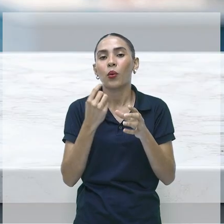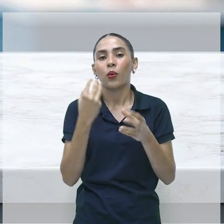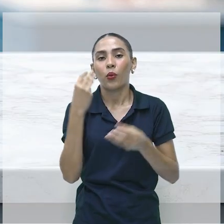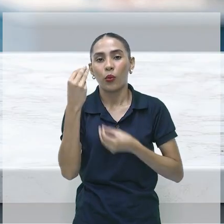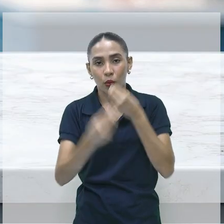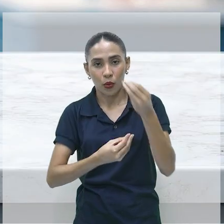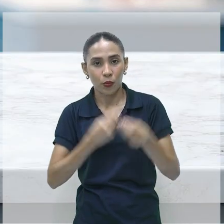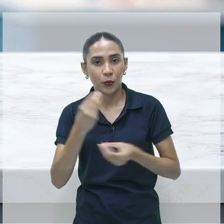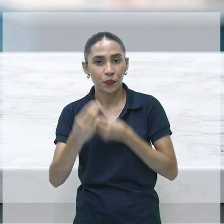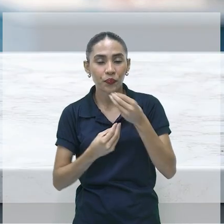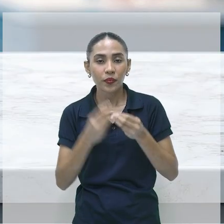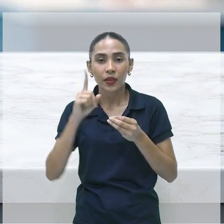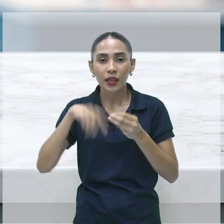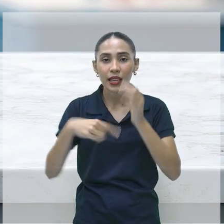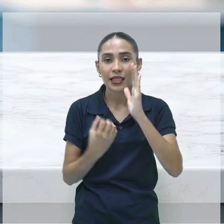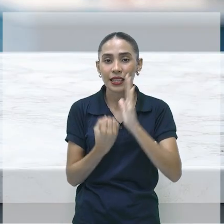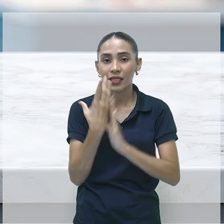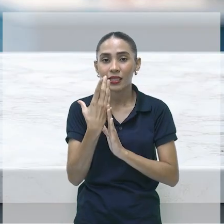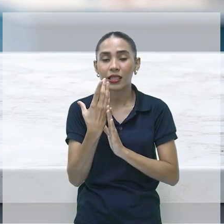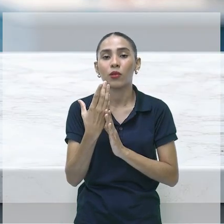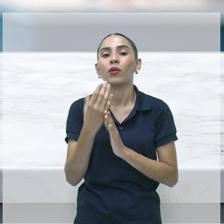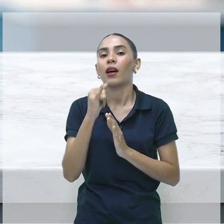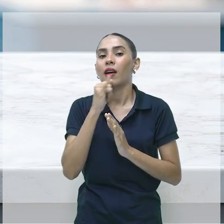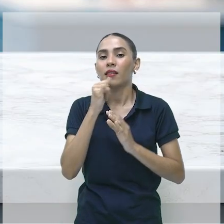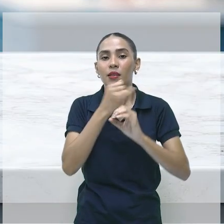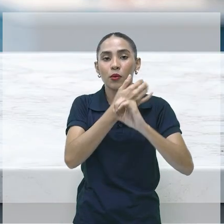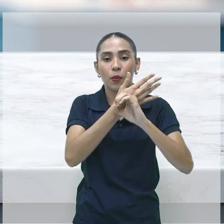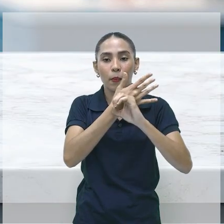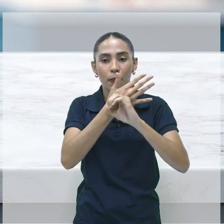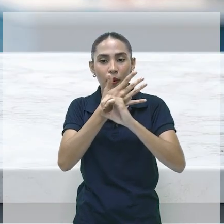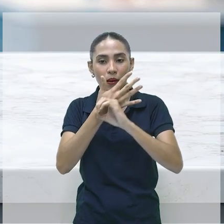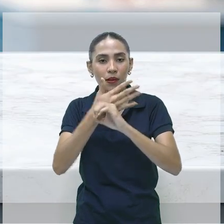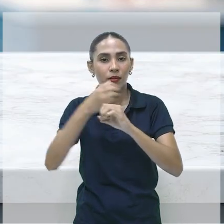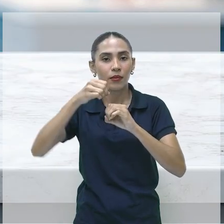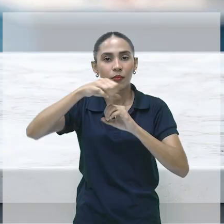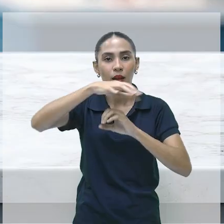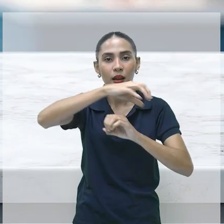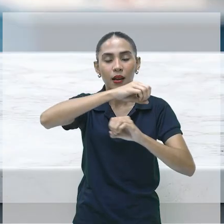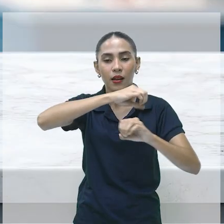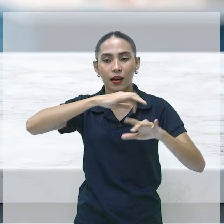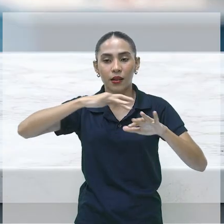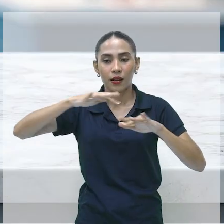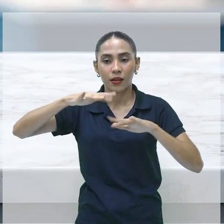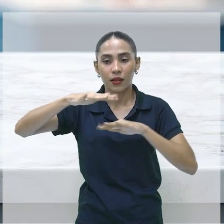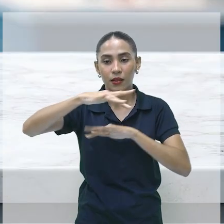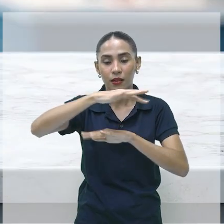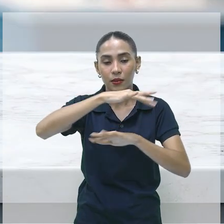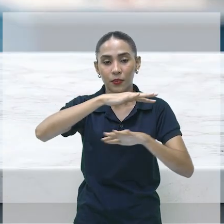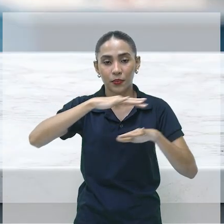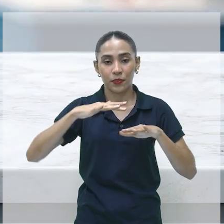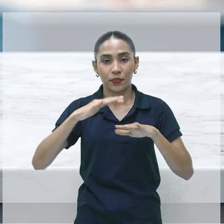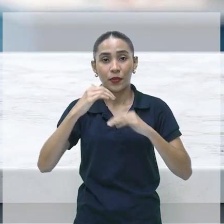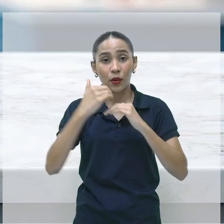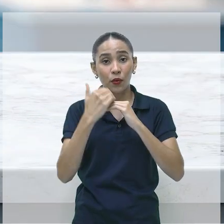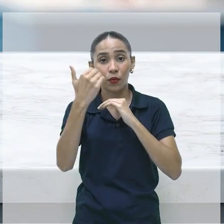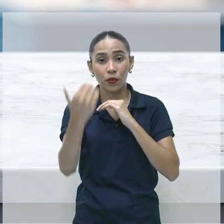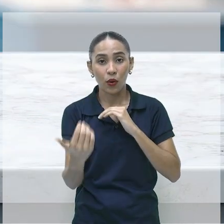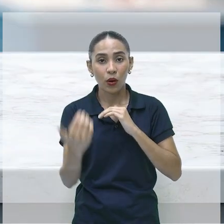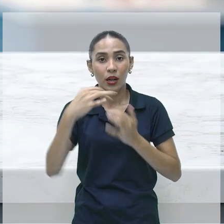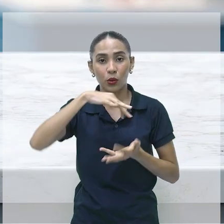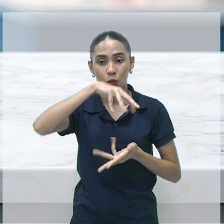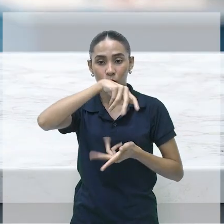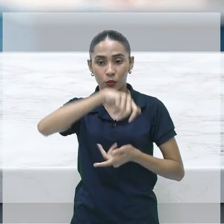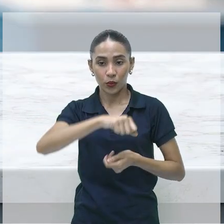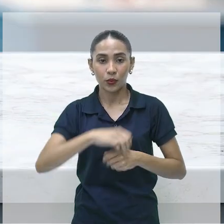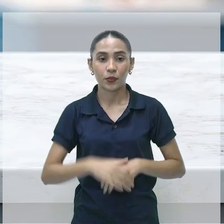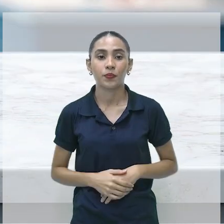de como é a formação geológica desses astros que estão rodeando aí o mundo afora,